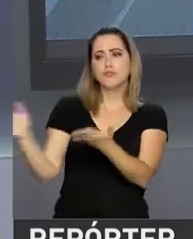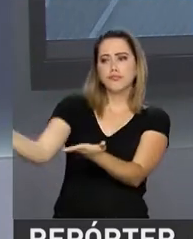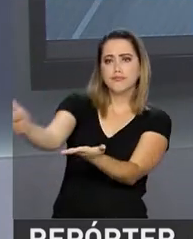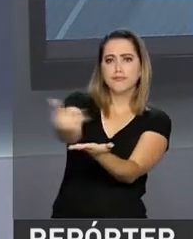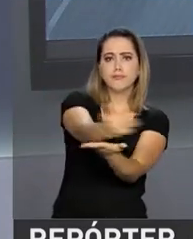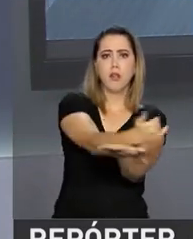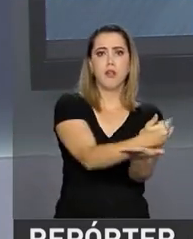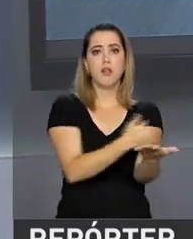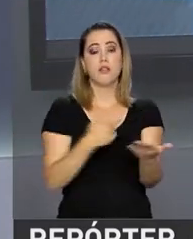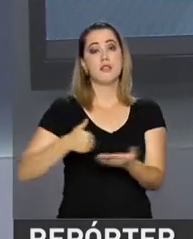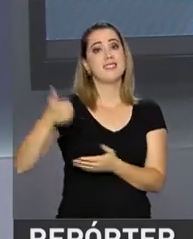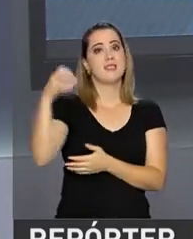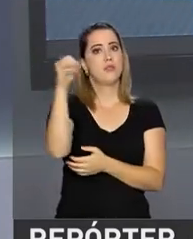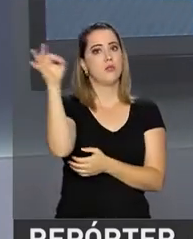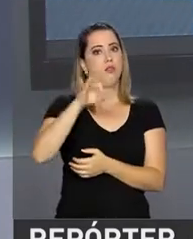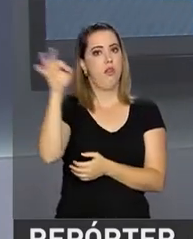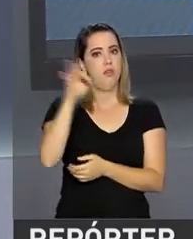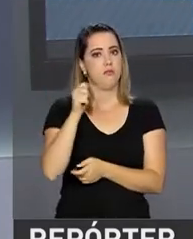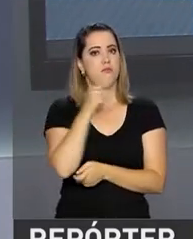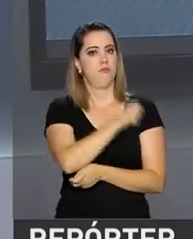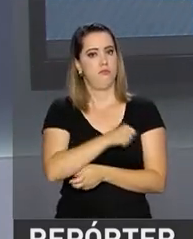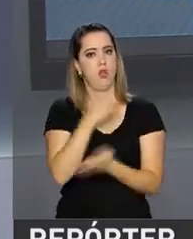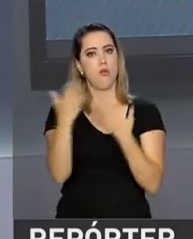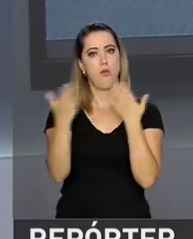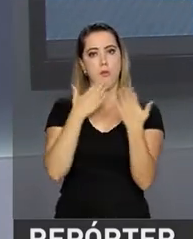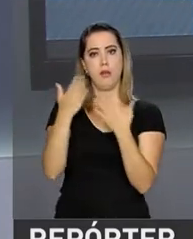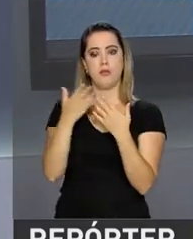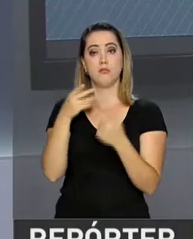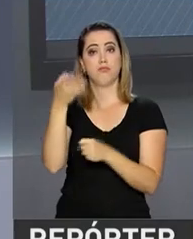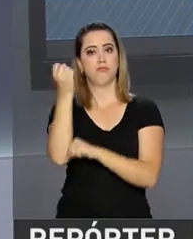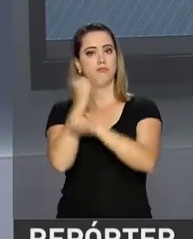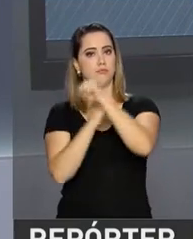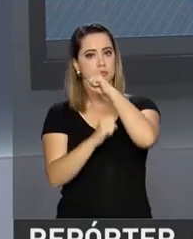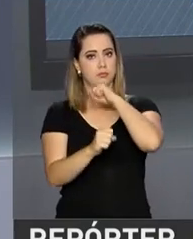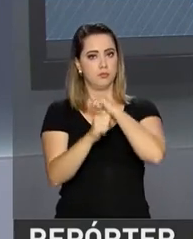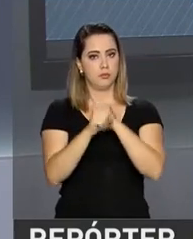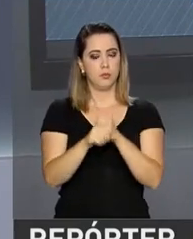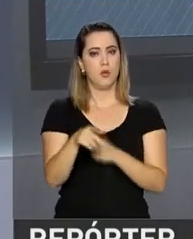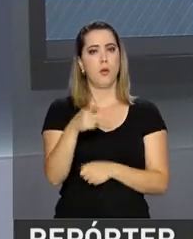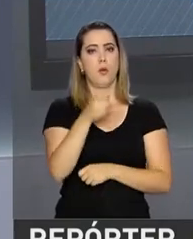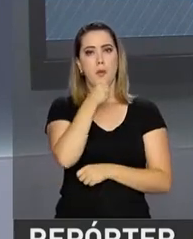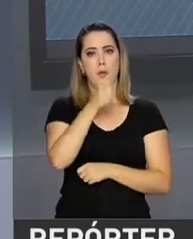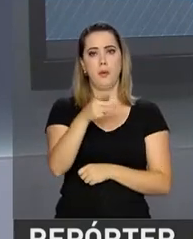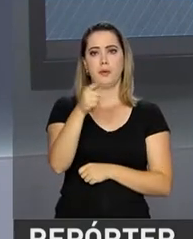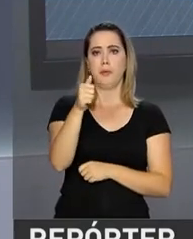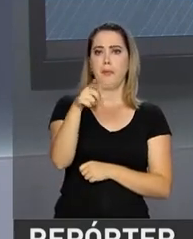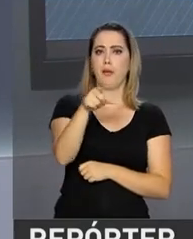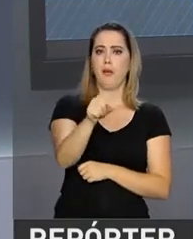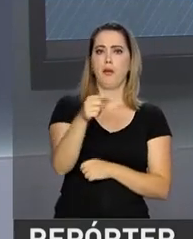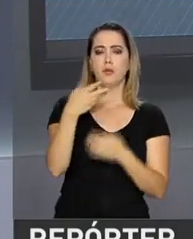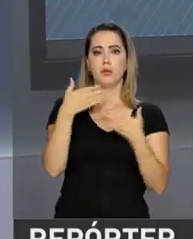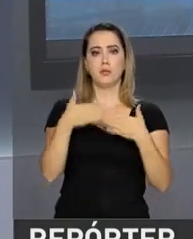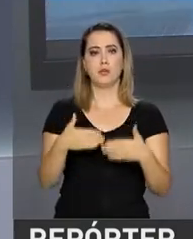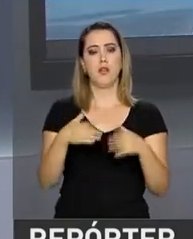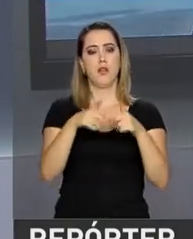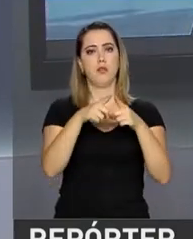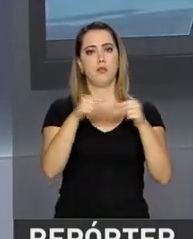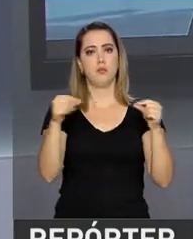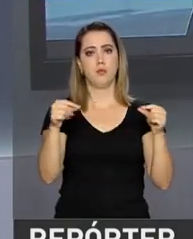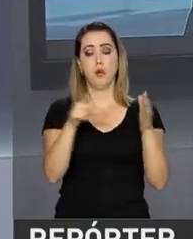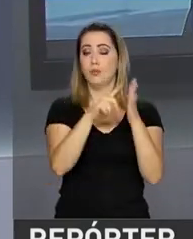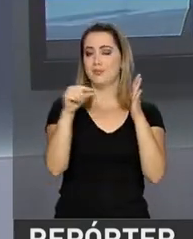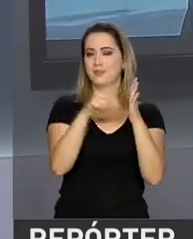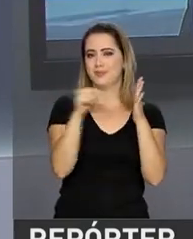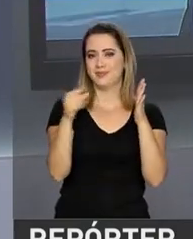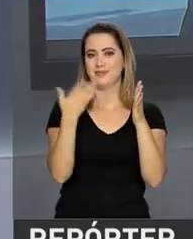mais de 10% em agosto na comparação com agosto do ano passado o repórter paulo la sálvia está no palácio do planalto e tem os